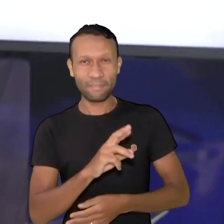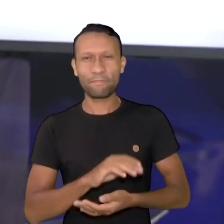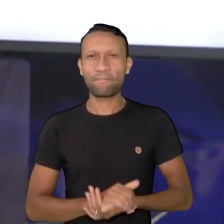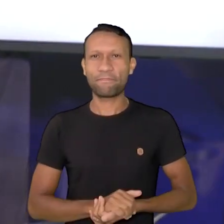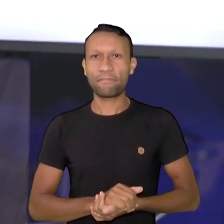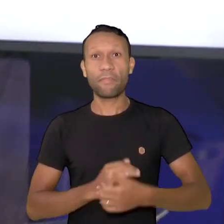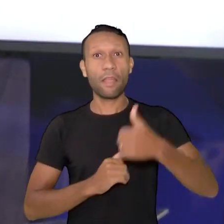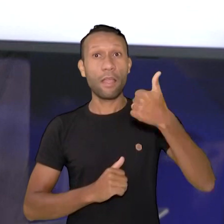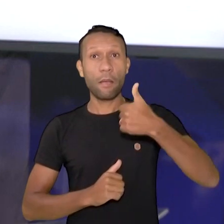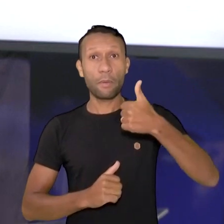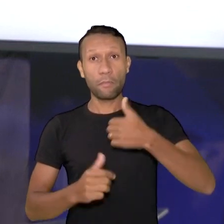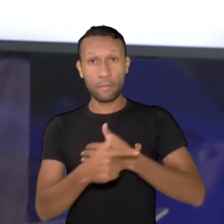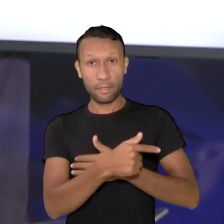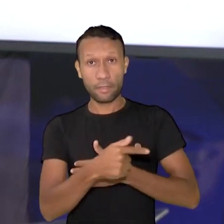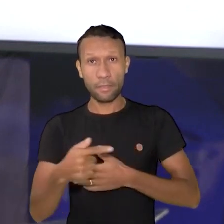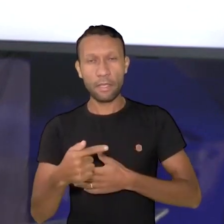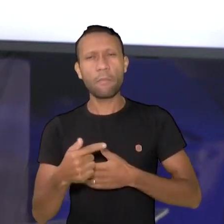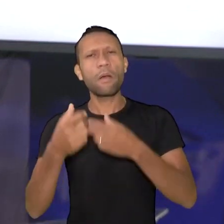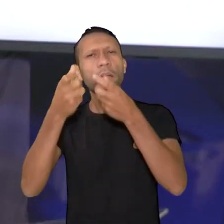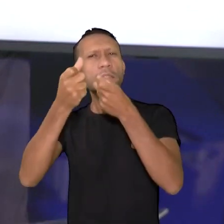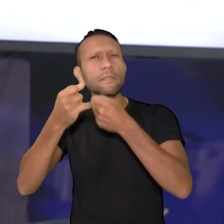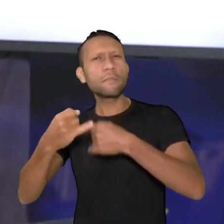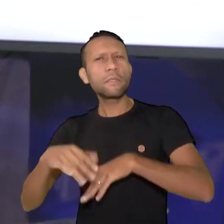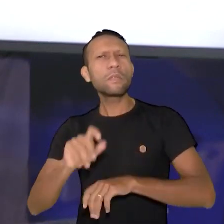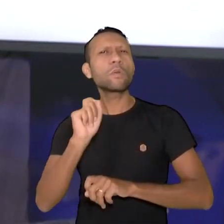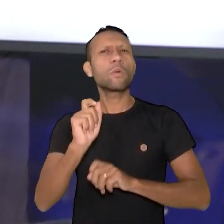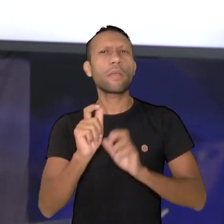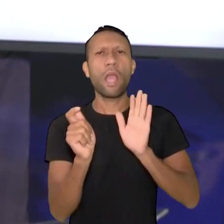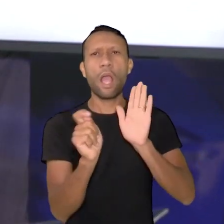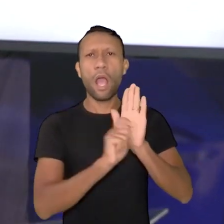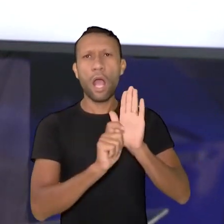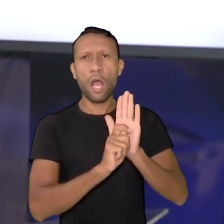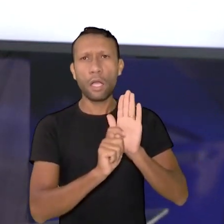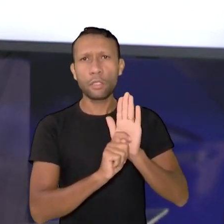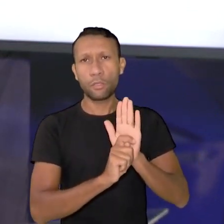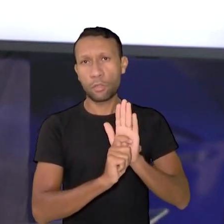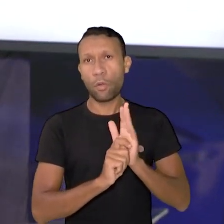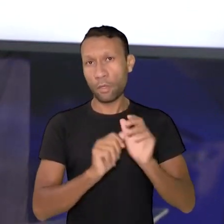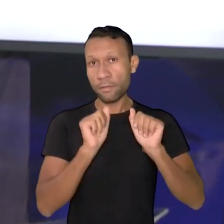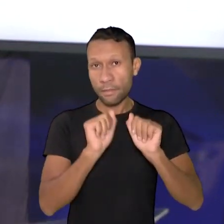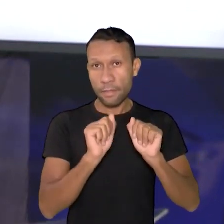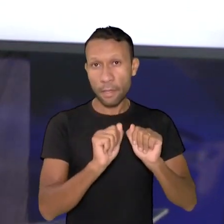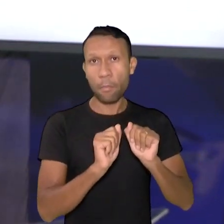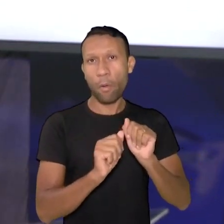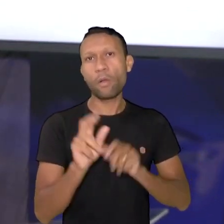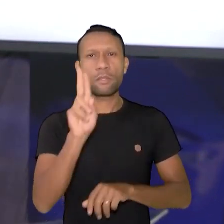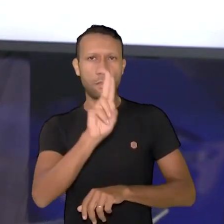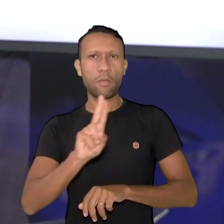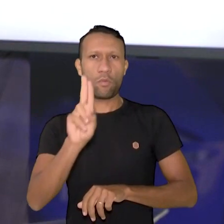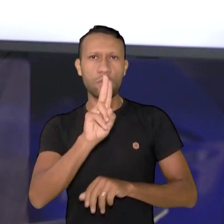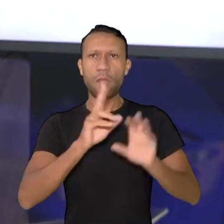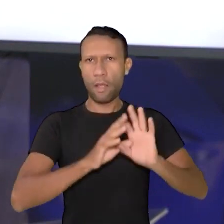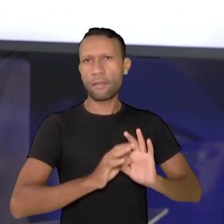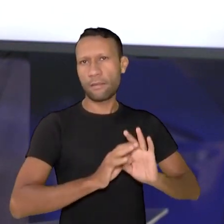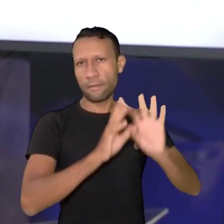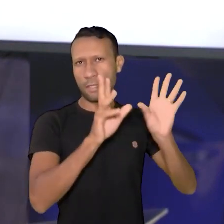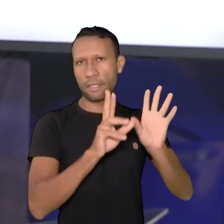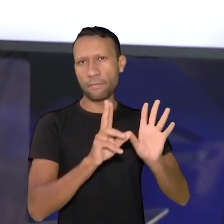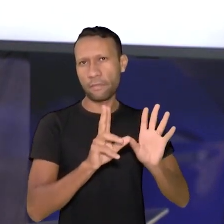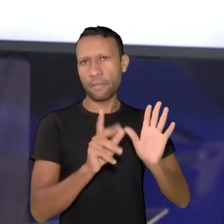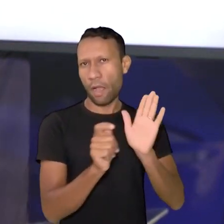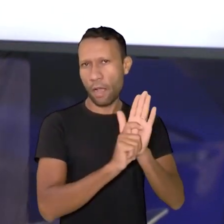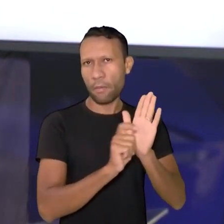A primeira semana a gente falou um pouquinho sobre as drogas lícitas, que são aquelas que podem ser utilizadas porque a